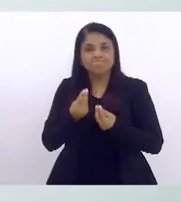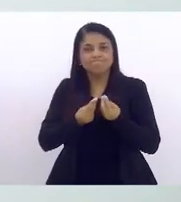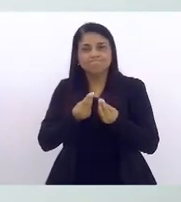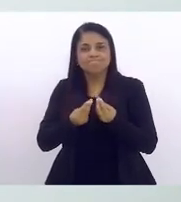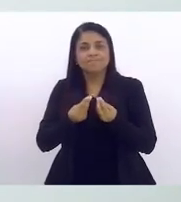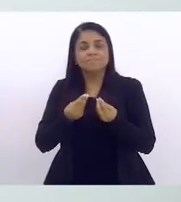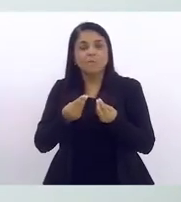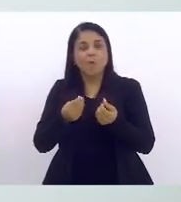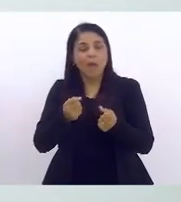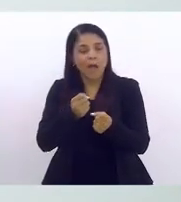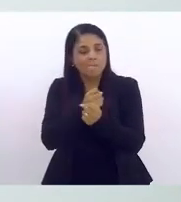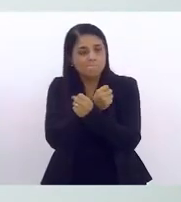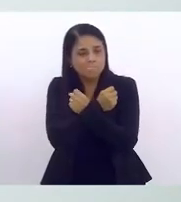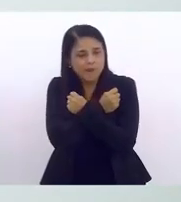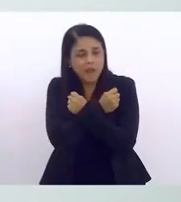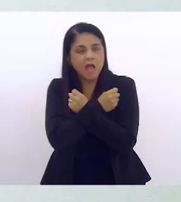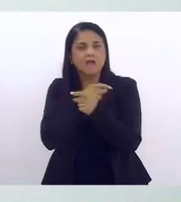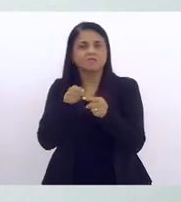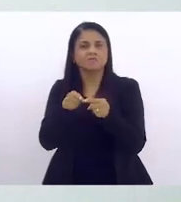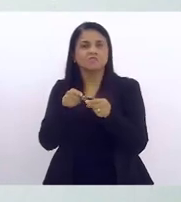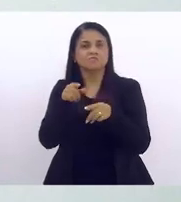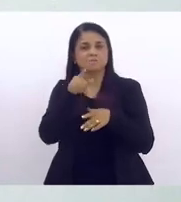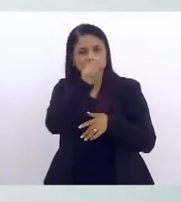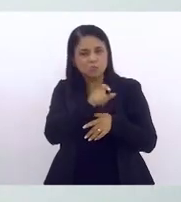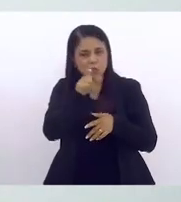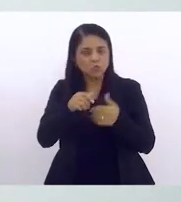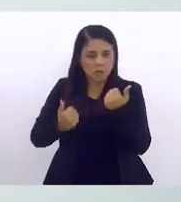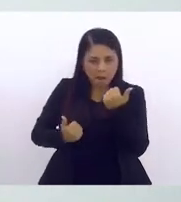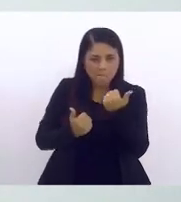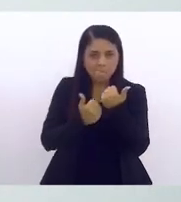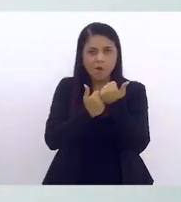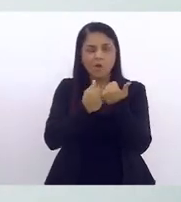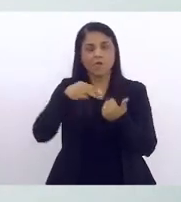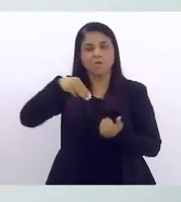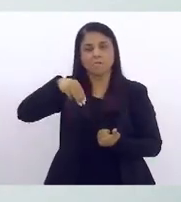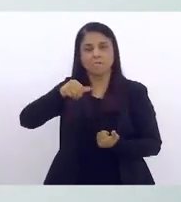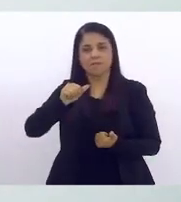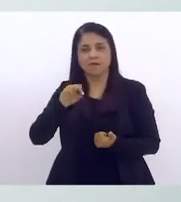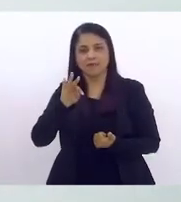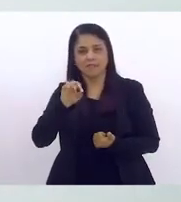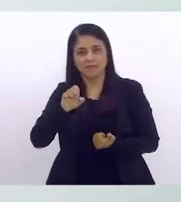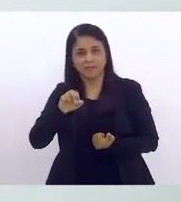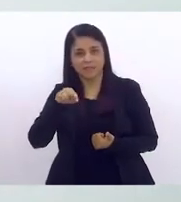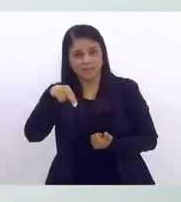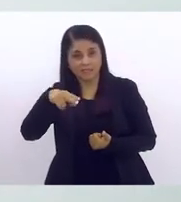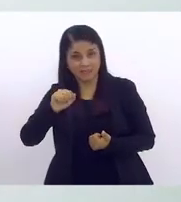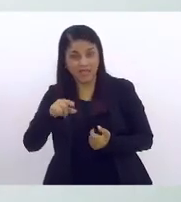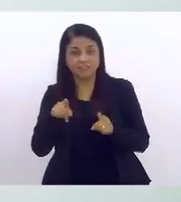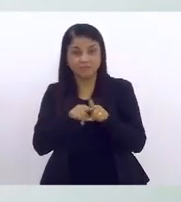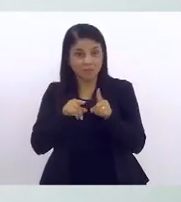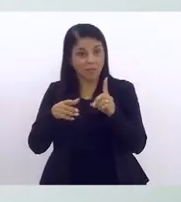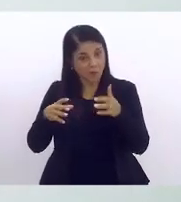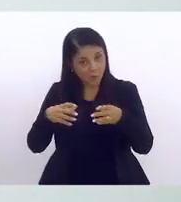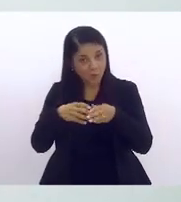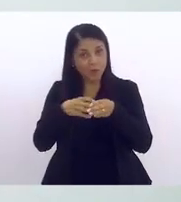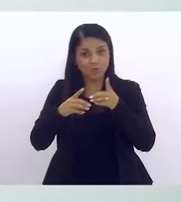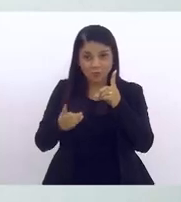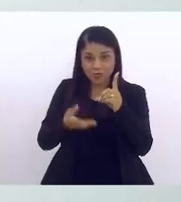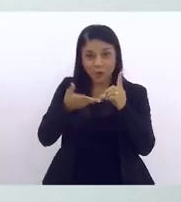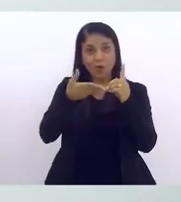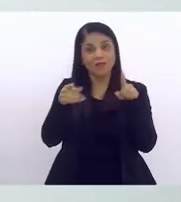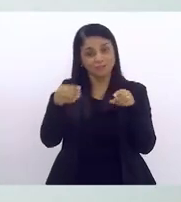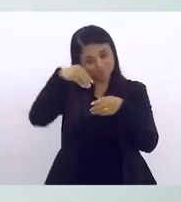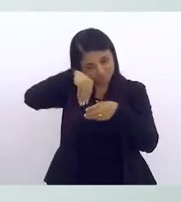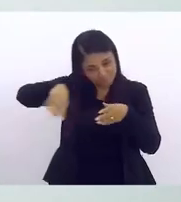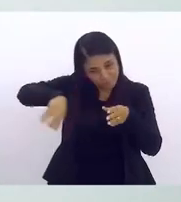das pessoas que apoiam essa maternidade. E lá estava o grupo das doulas na maternidade. E aí, depois de um outro